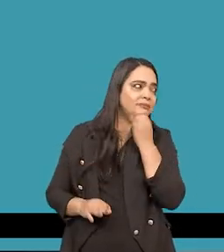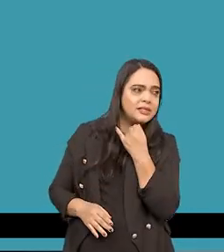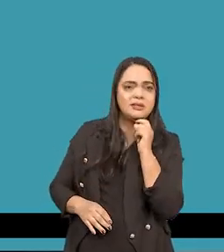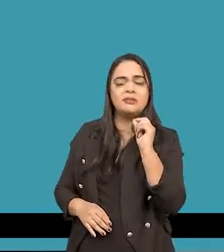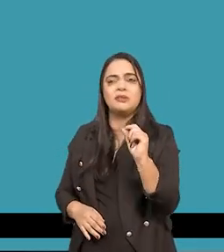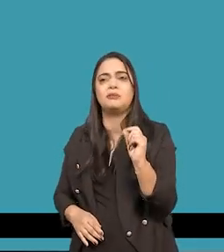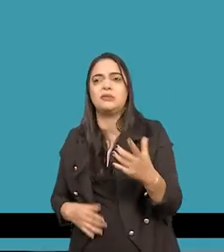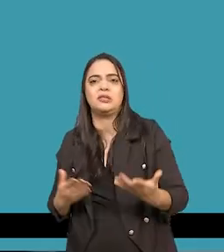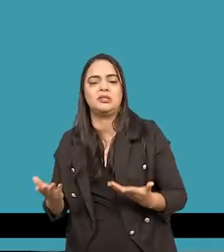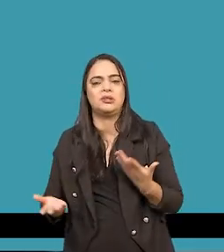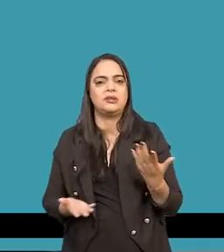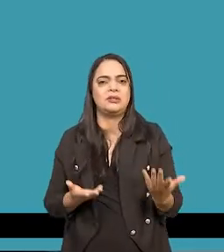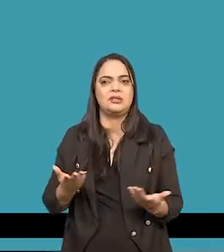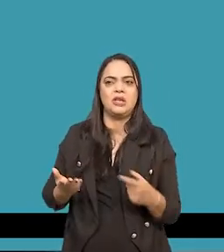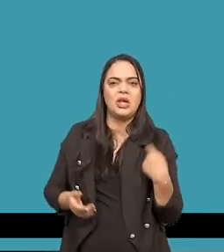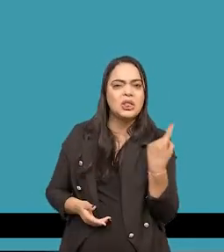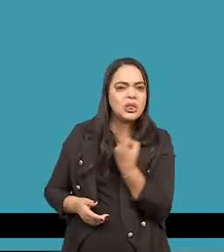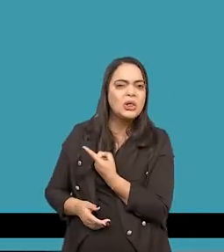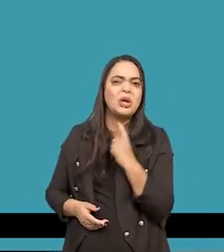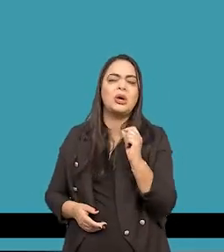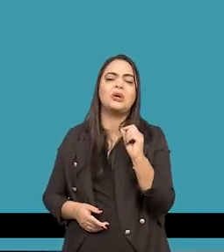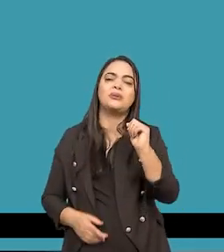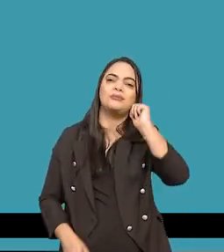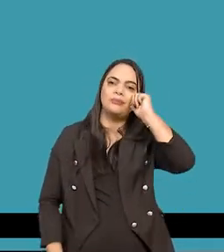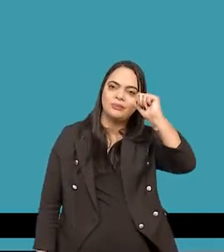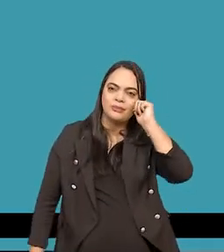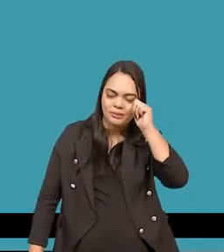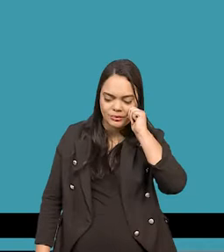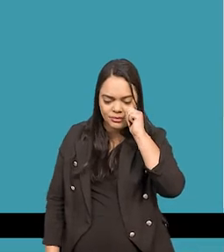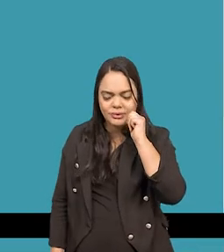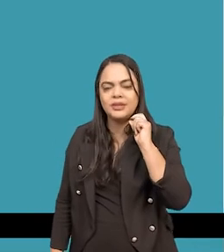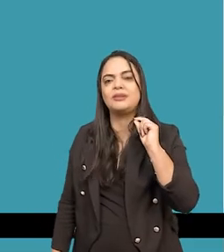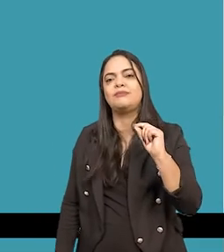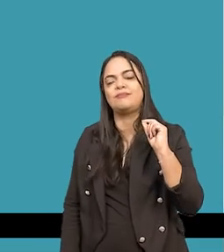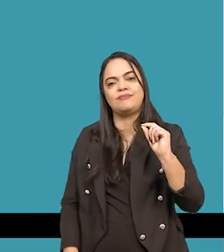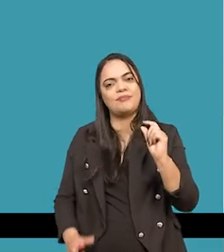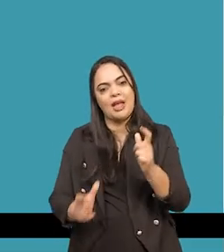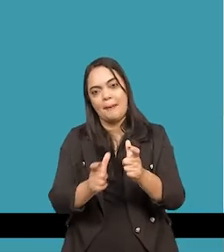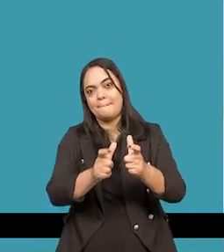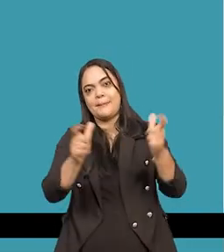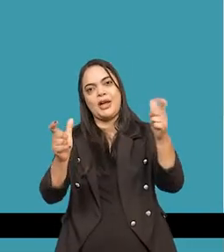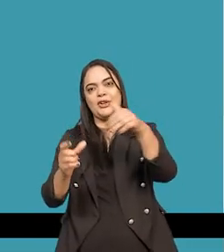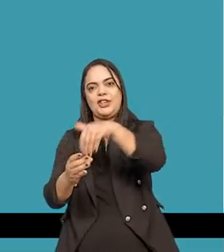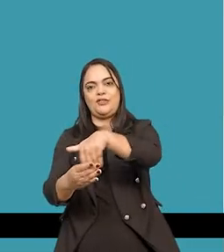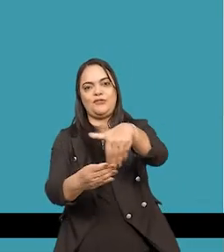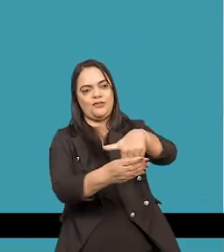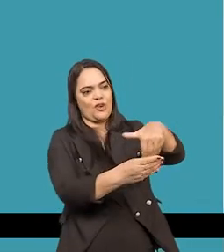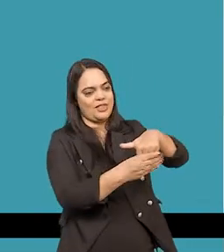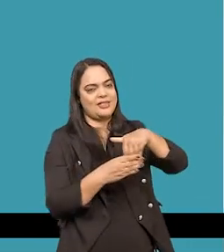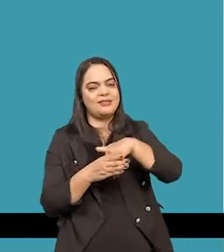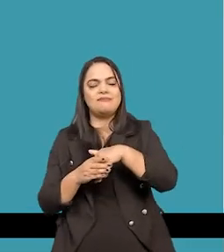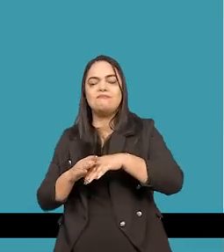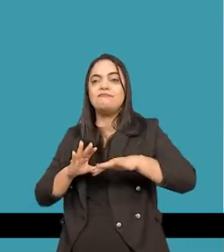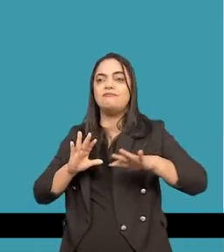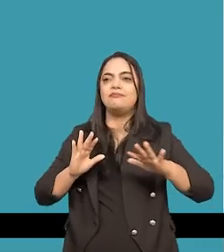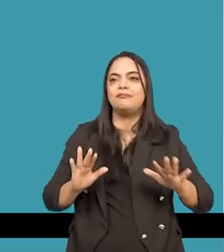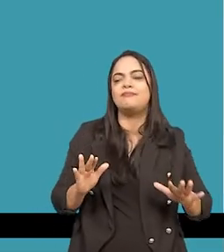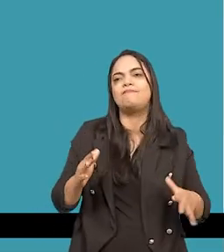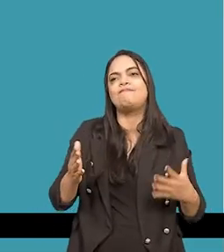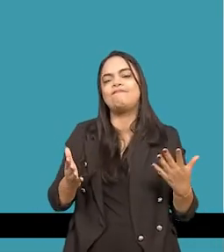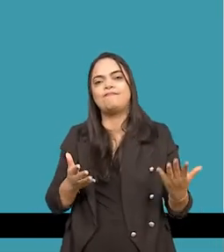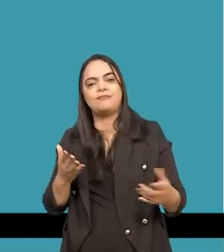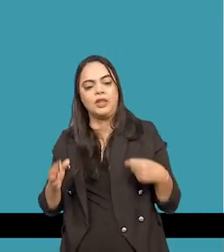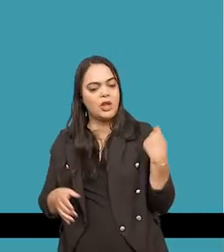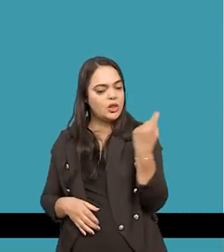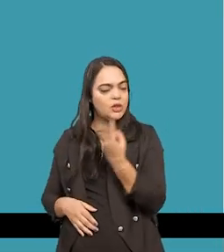infelizmente, mesmo que nós sejamos as mulheres, somos a maioria no eleitorado, ainda nós